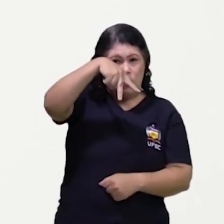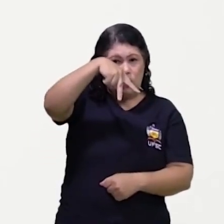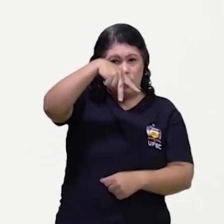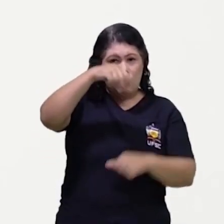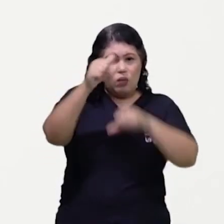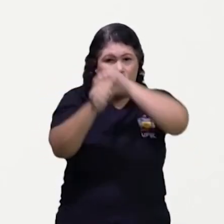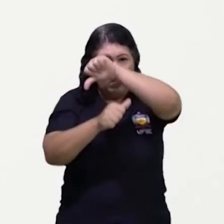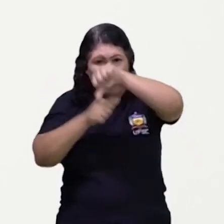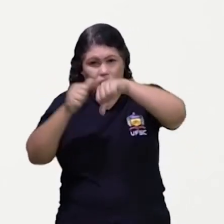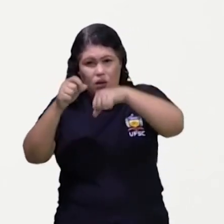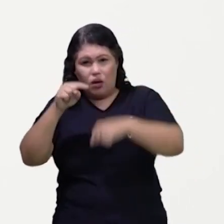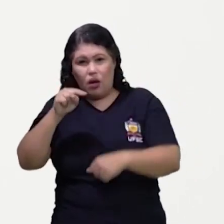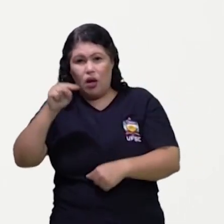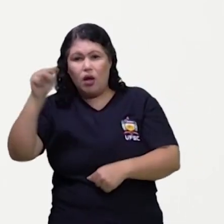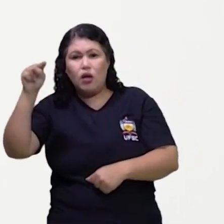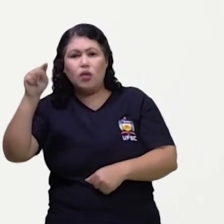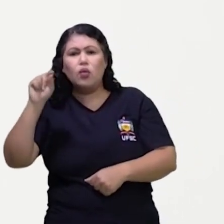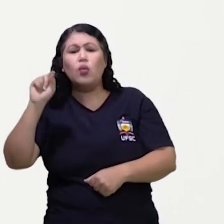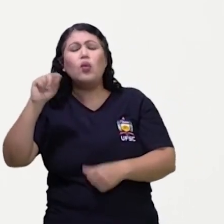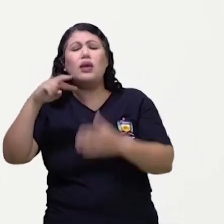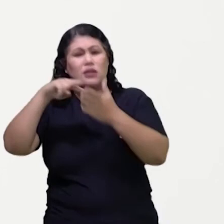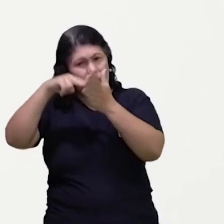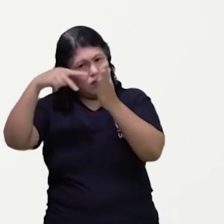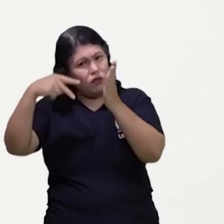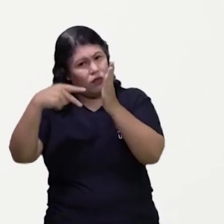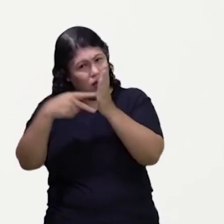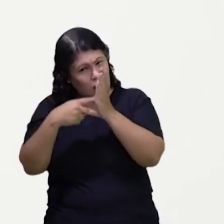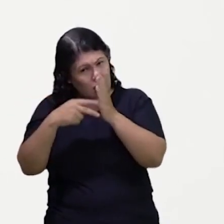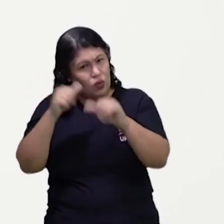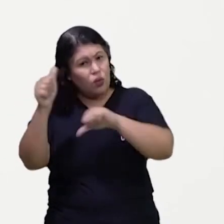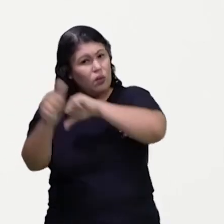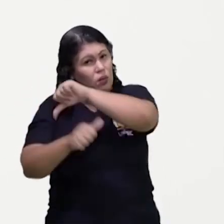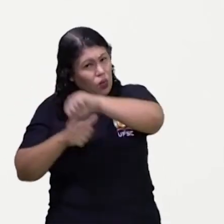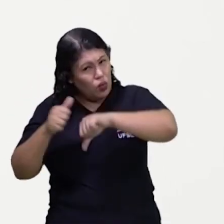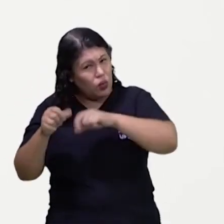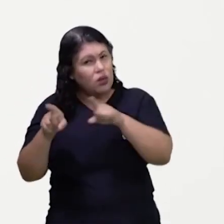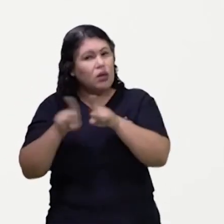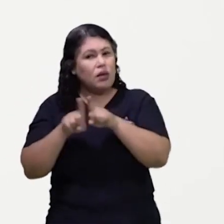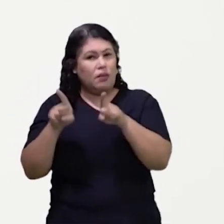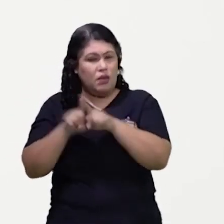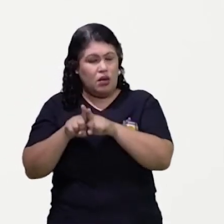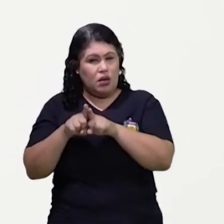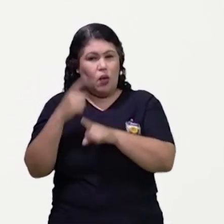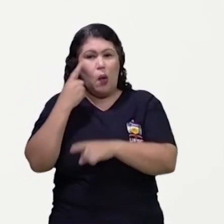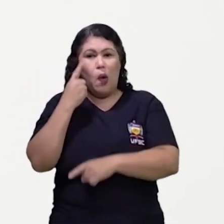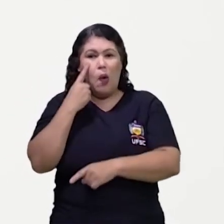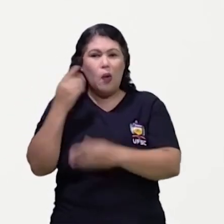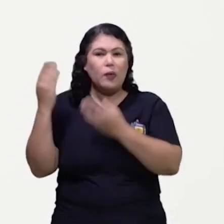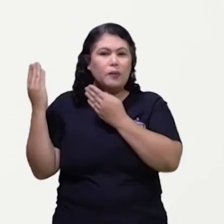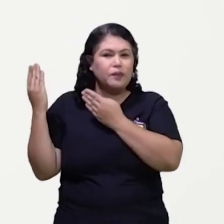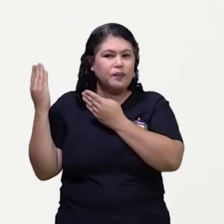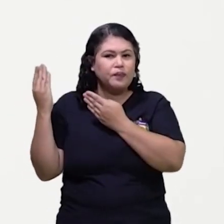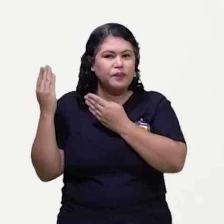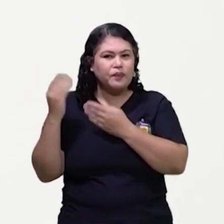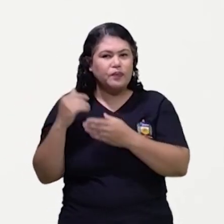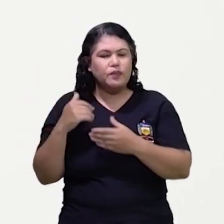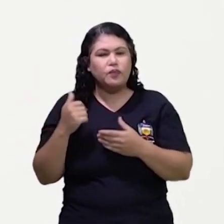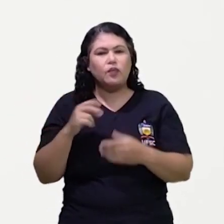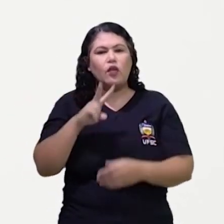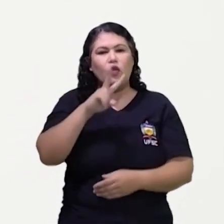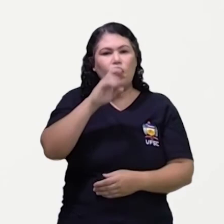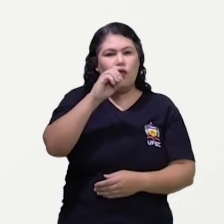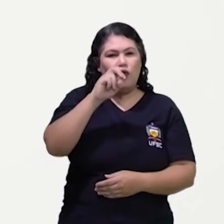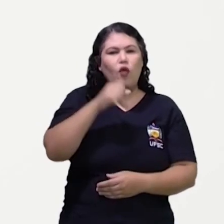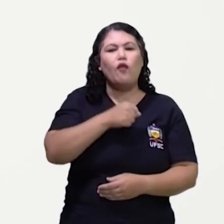circunflexo e colocasse o agudo. O agudo é esse aqui, ó. Ok? Pra gente lembrar? Como é que ficaria? De